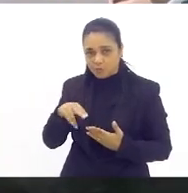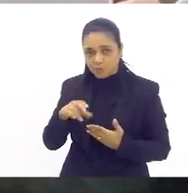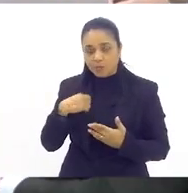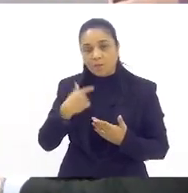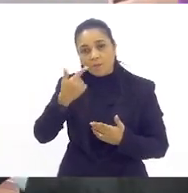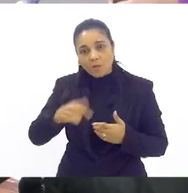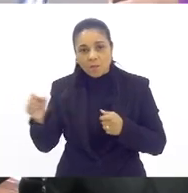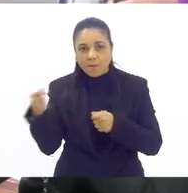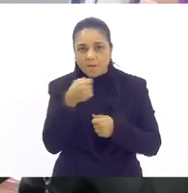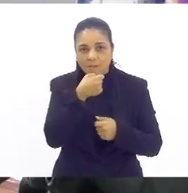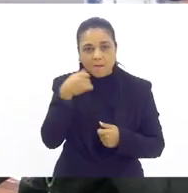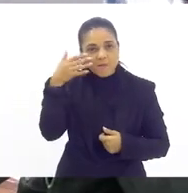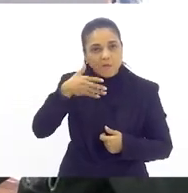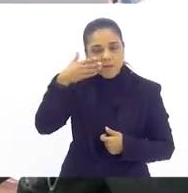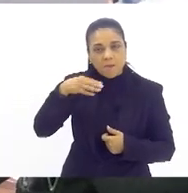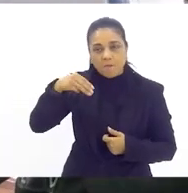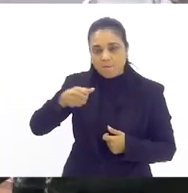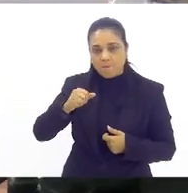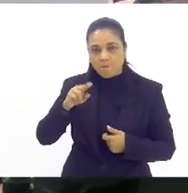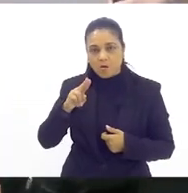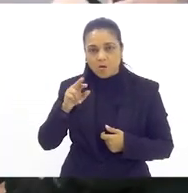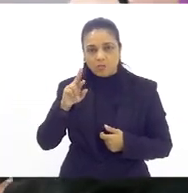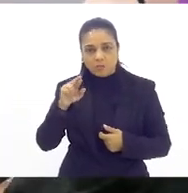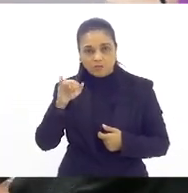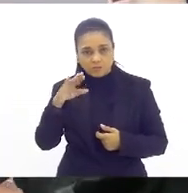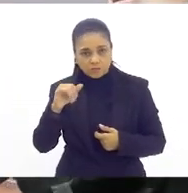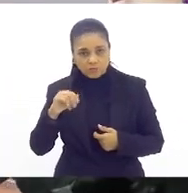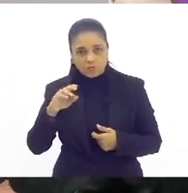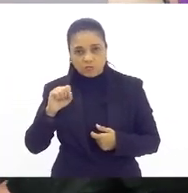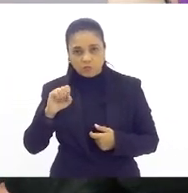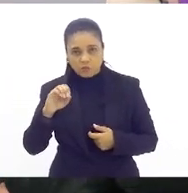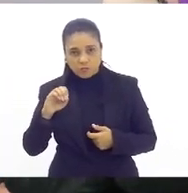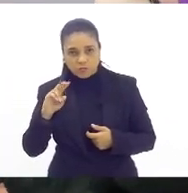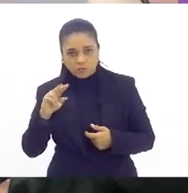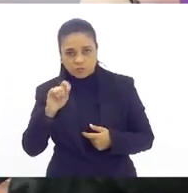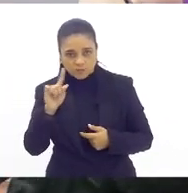Souza você responde três minutos para sua fala Maurício